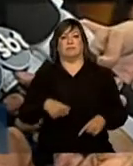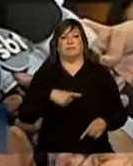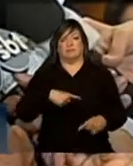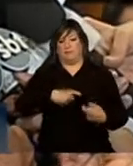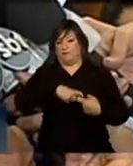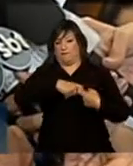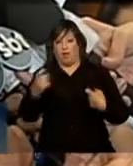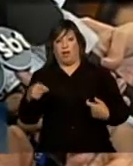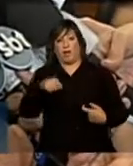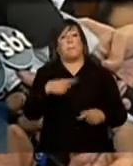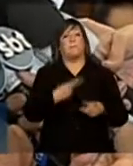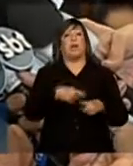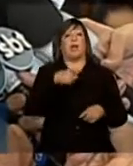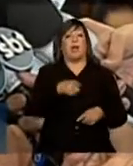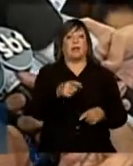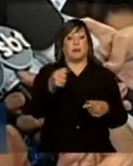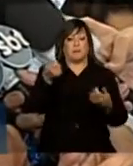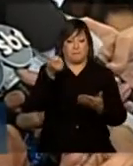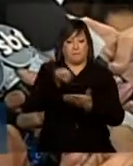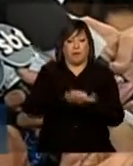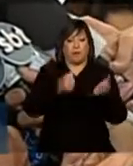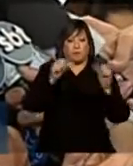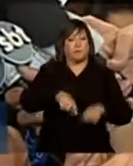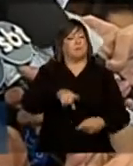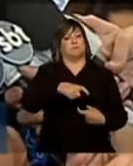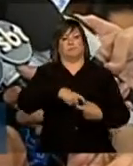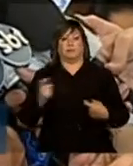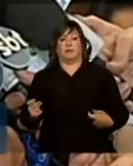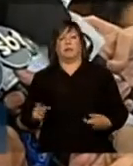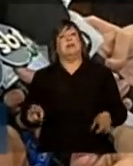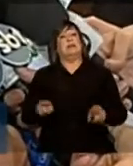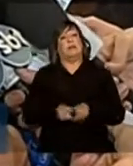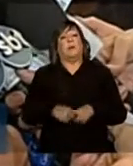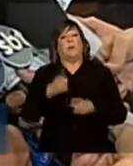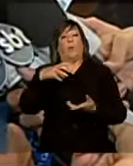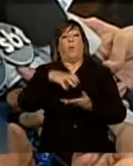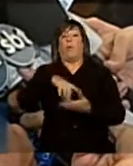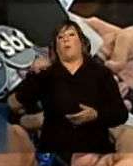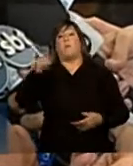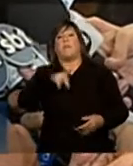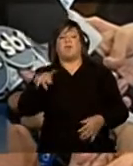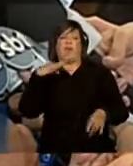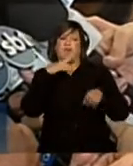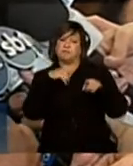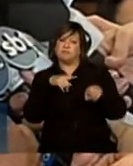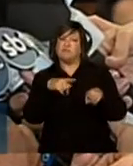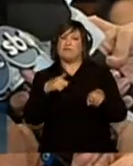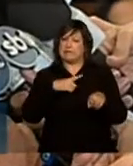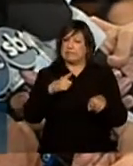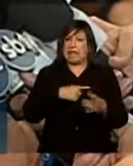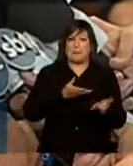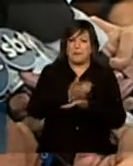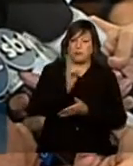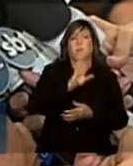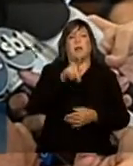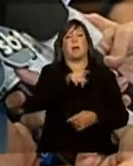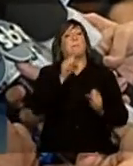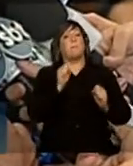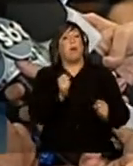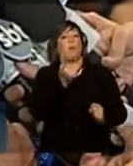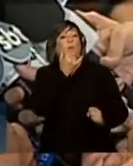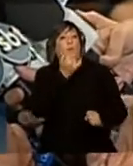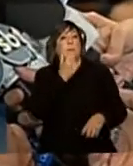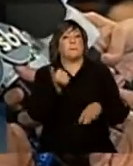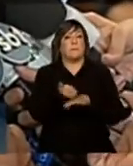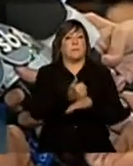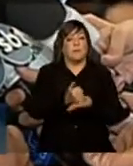habilitado para estar dentro do programa Mais Médicos, e um grupo que os professores podem considerar que são profissionais que ainda precisam de um período